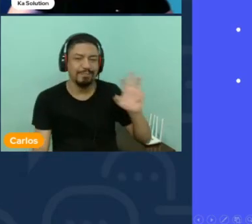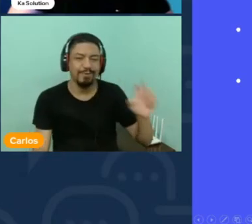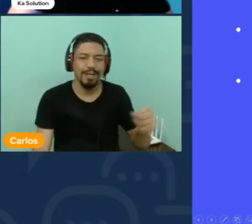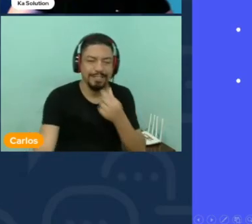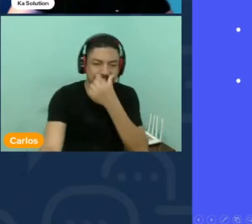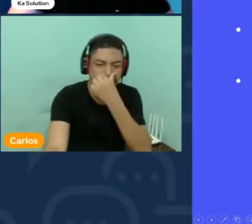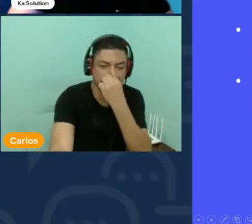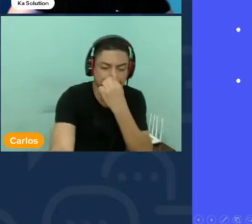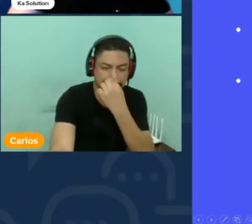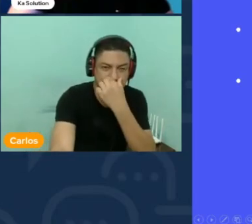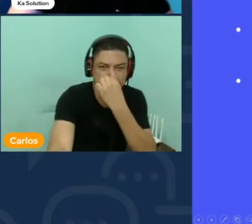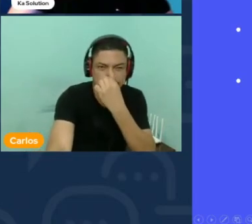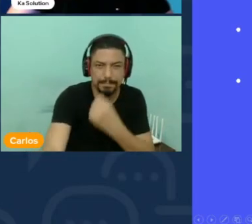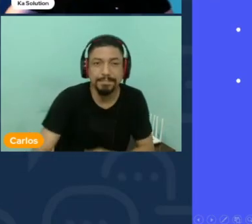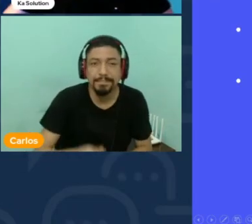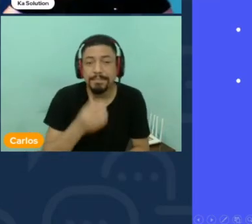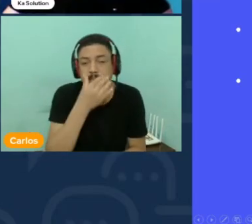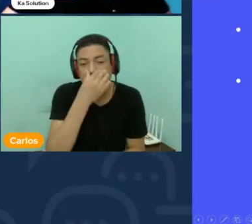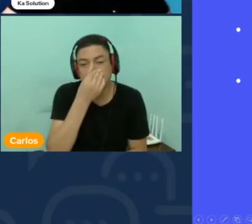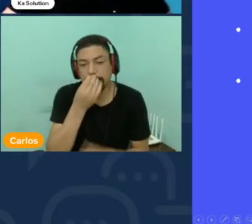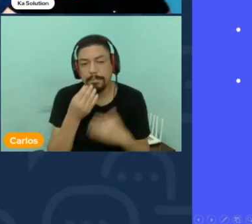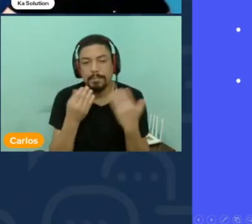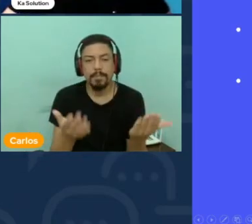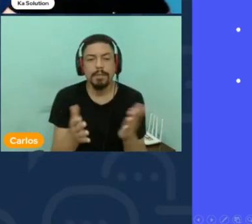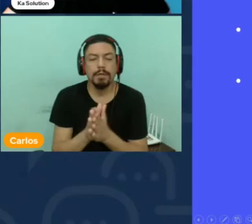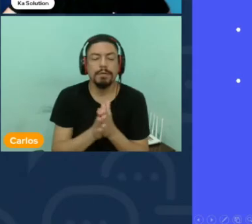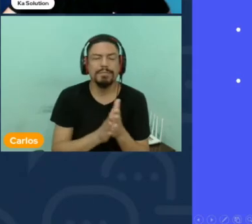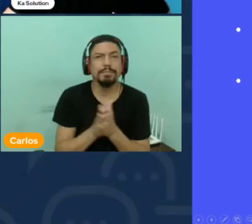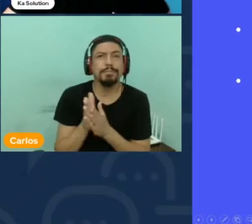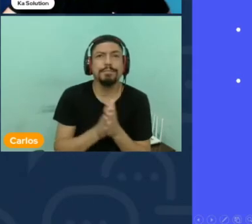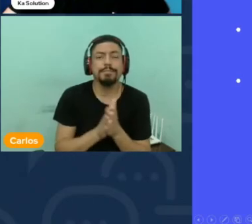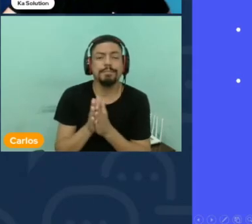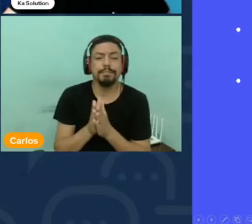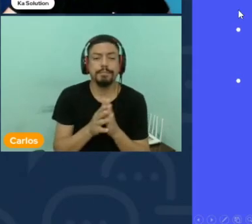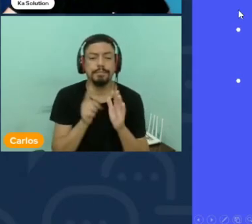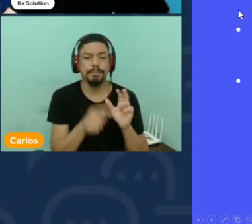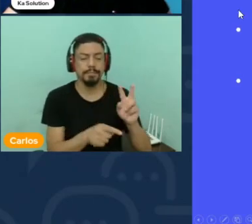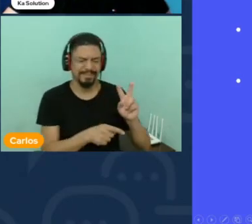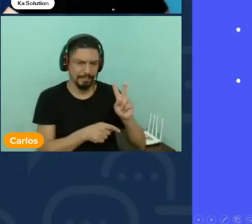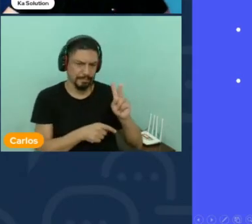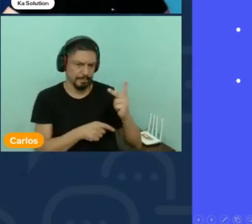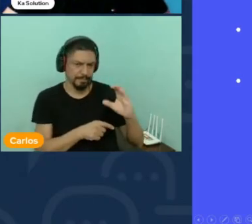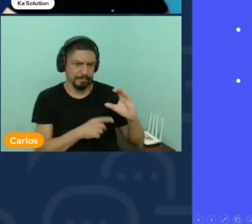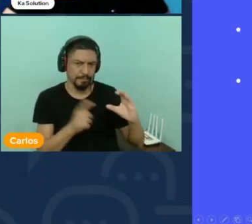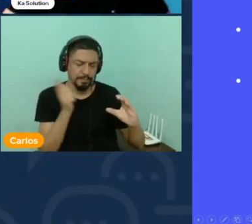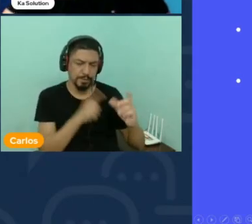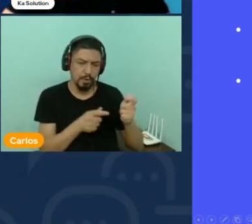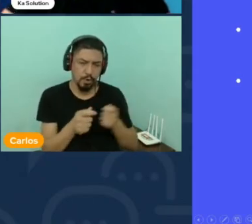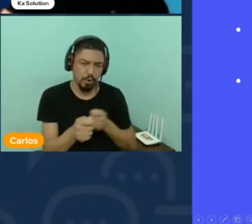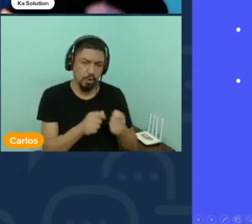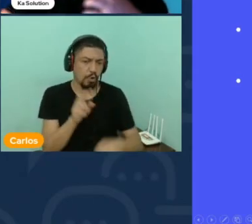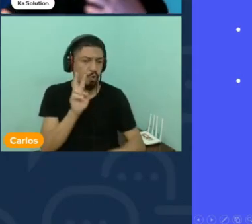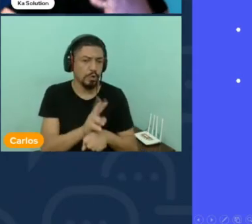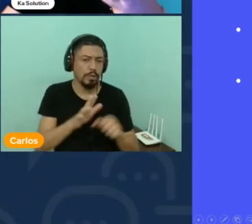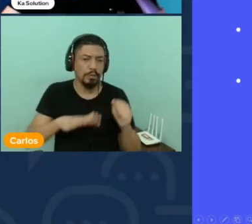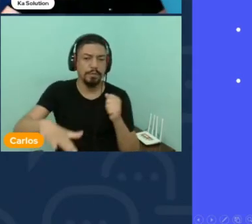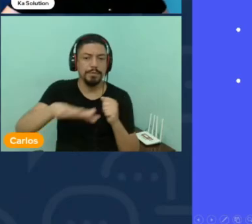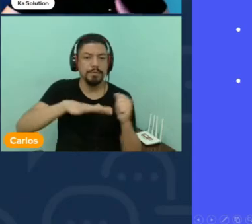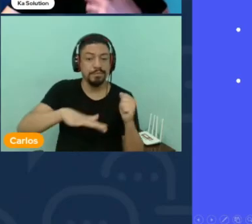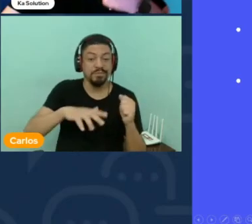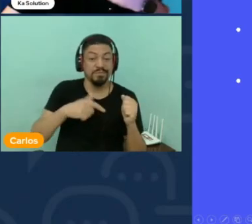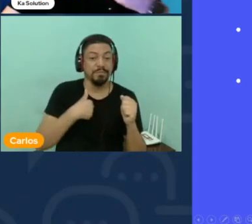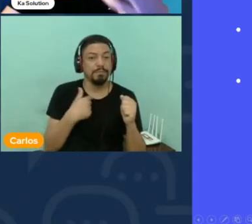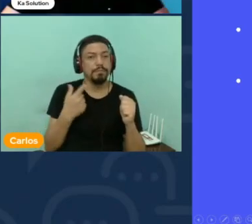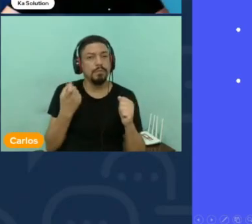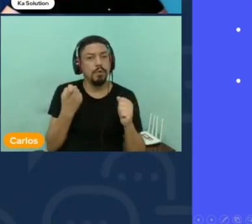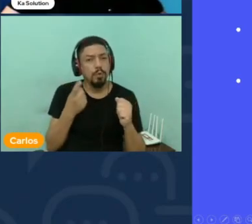AWS. Então, com a VPC, eu tenho controle, né, sobre o meu ambiente. Sou eu que acesso,